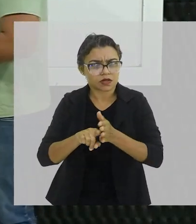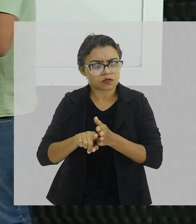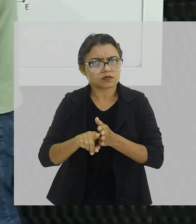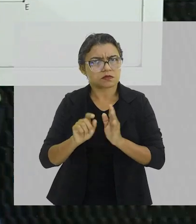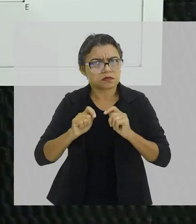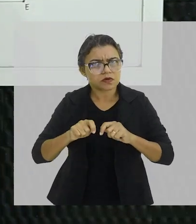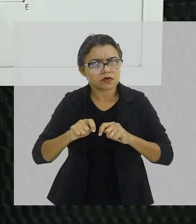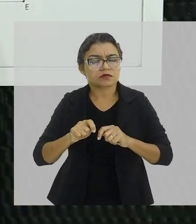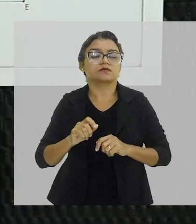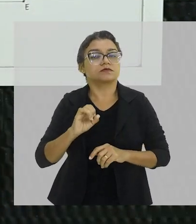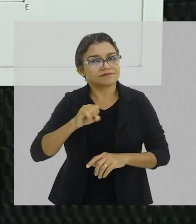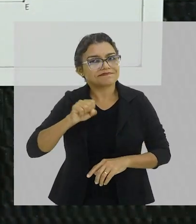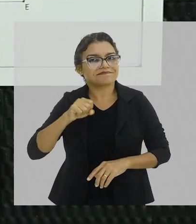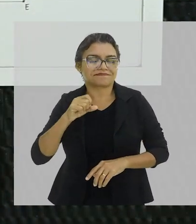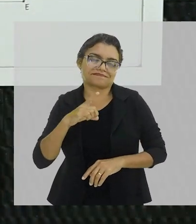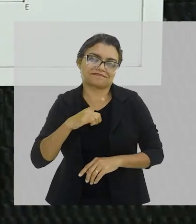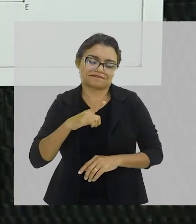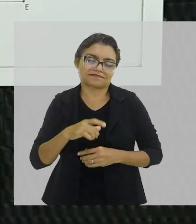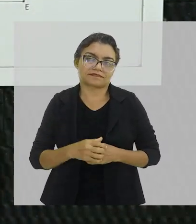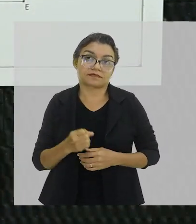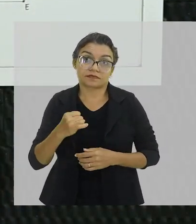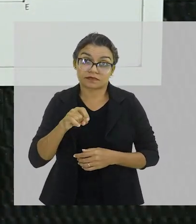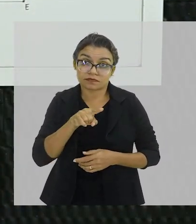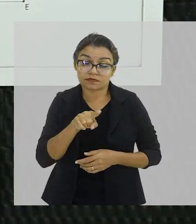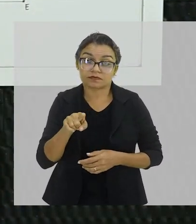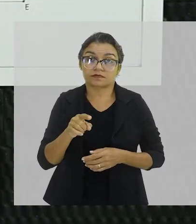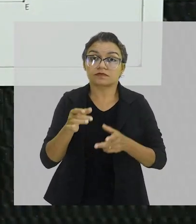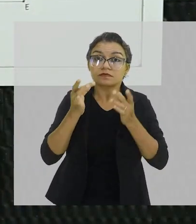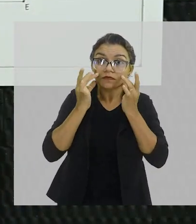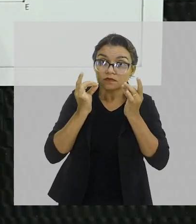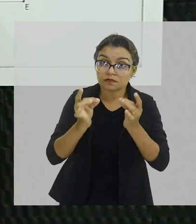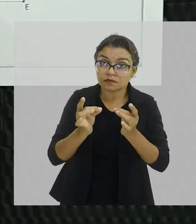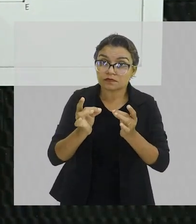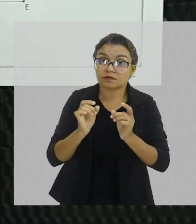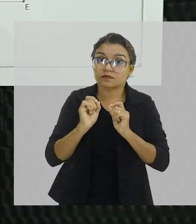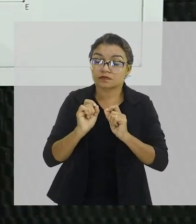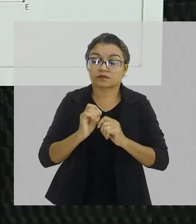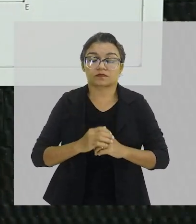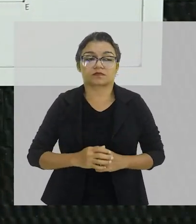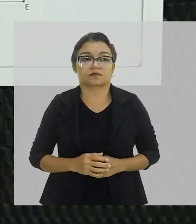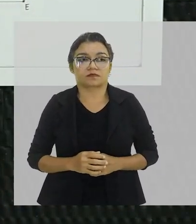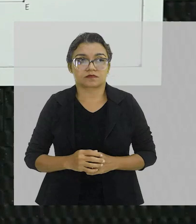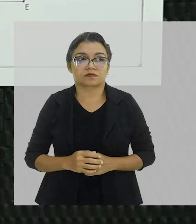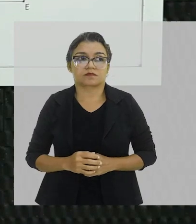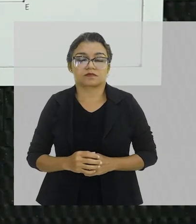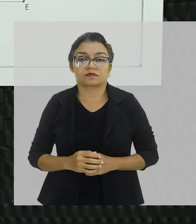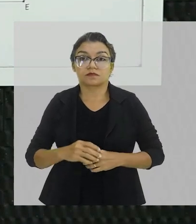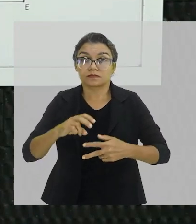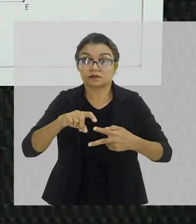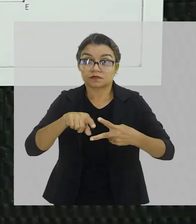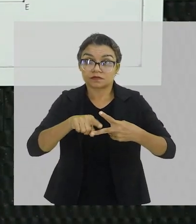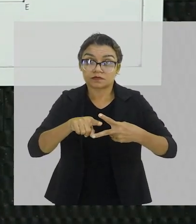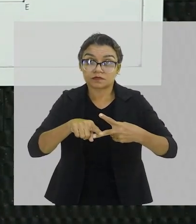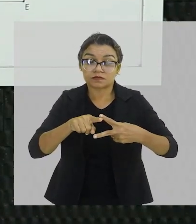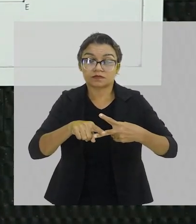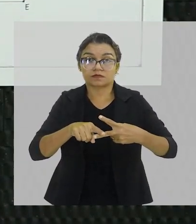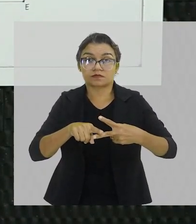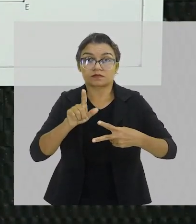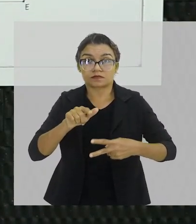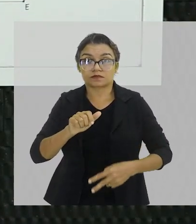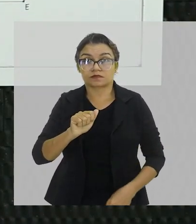assim? Teria sim, turma. Olha só, se você observar bem, esses ângulos aqui são todos alfa,